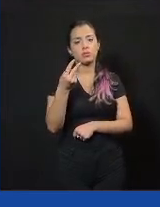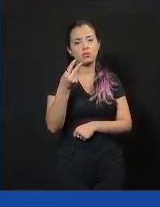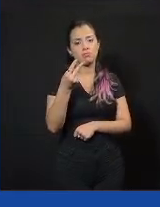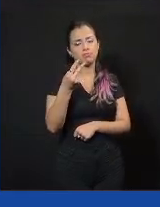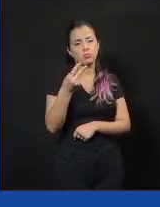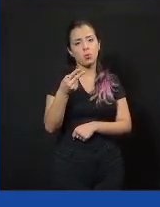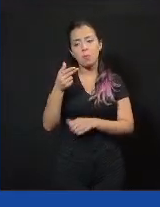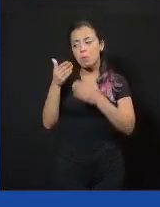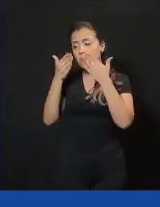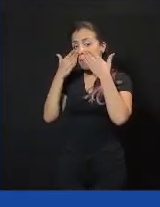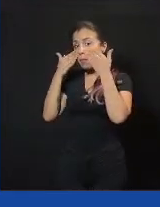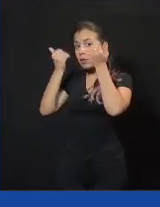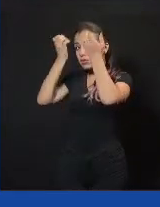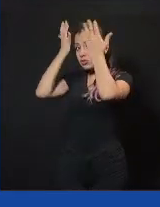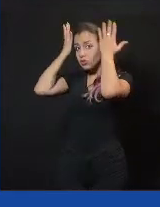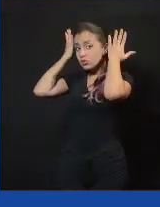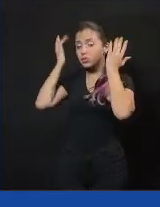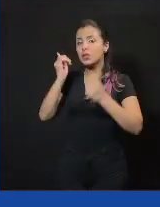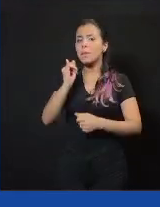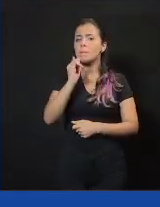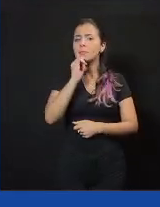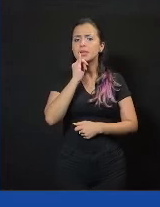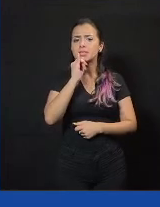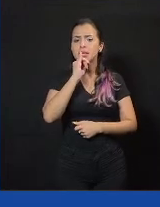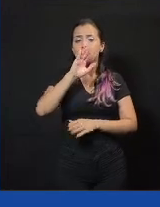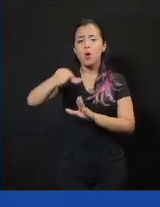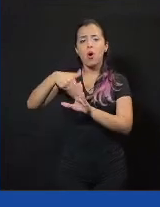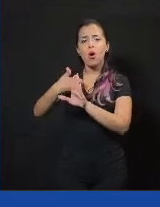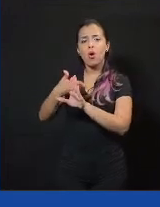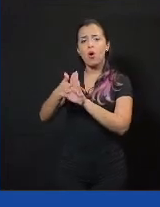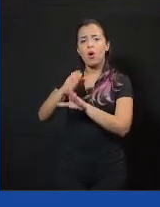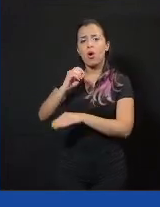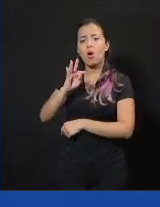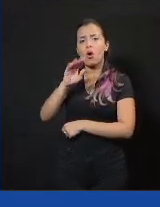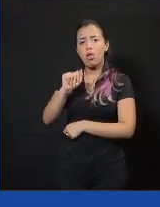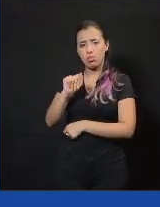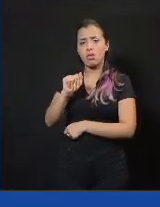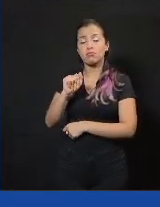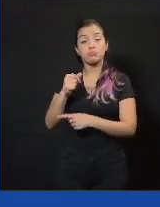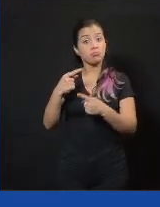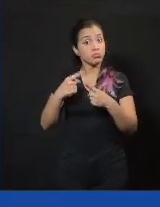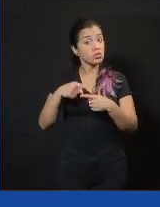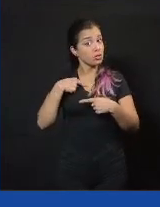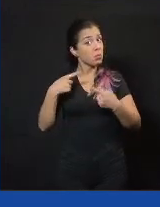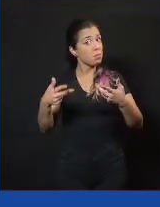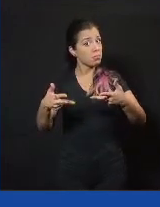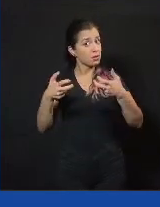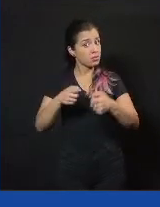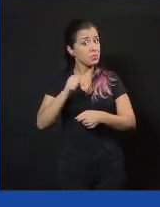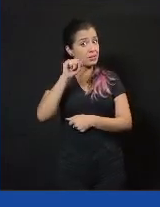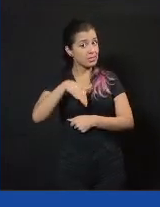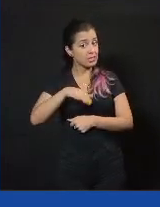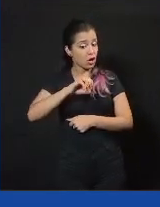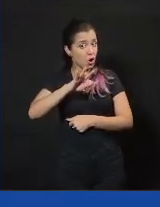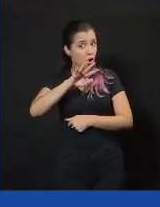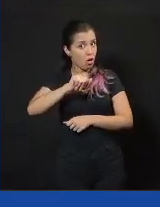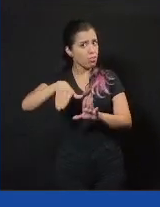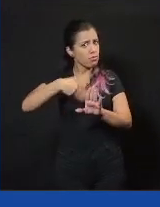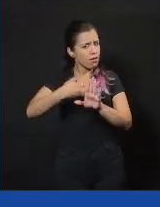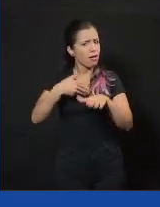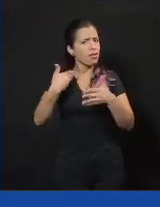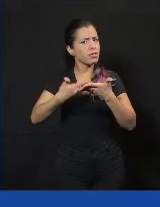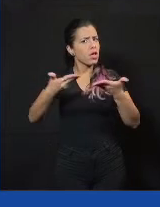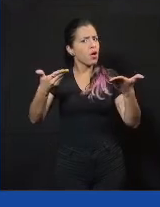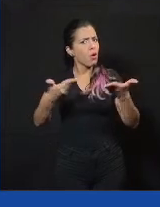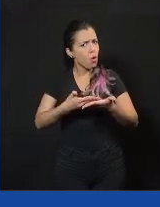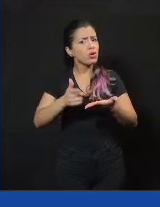por exemplo, por meio de cotas, porque eu vejo que muitas cotas, até para aqueles que não